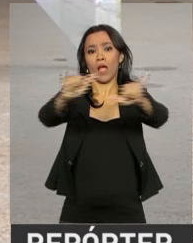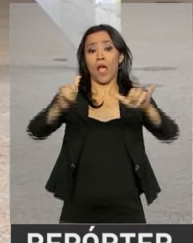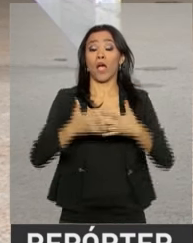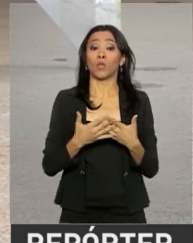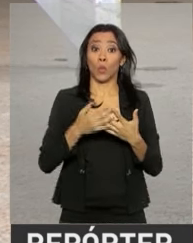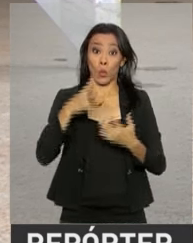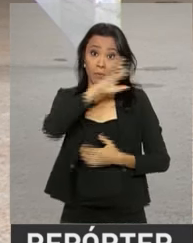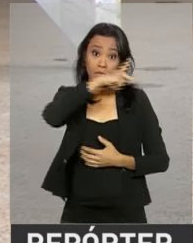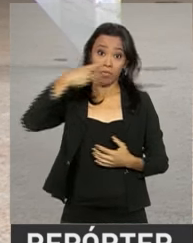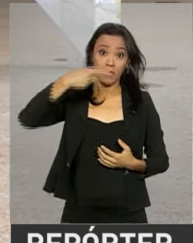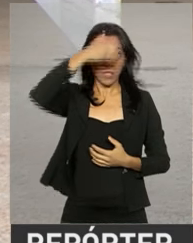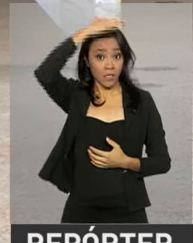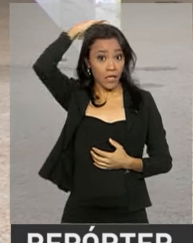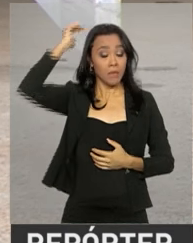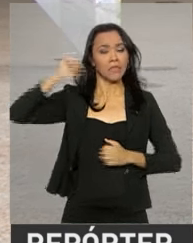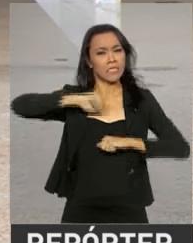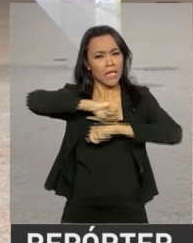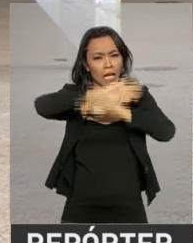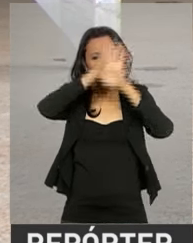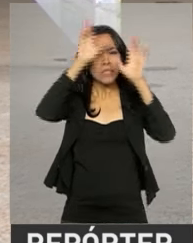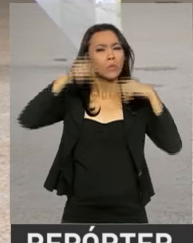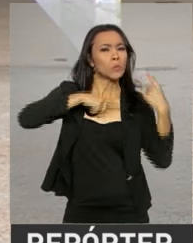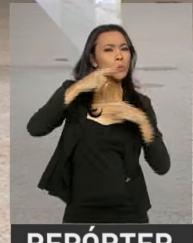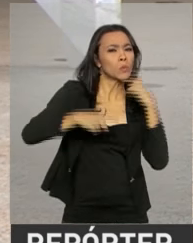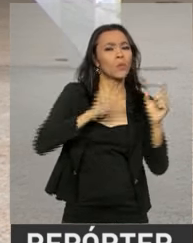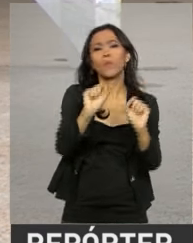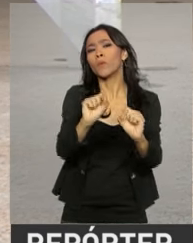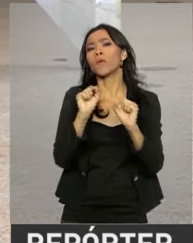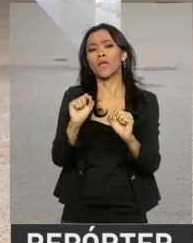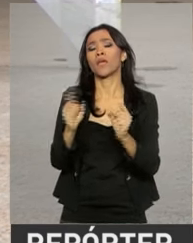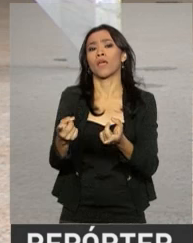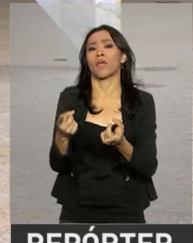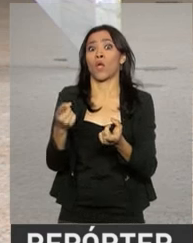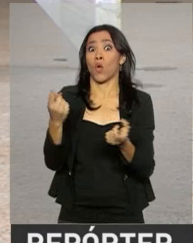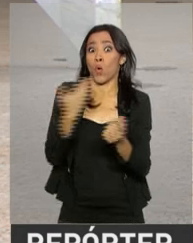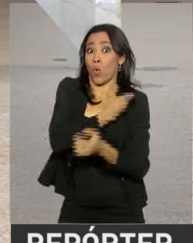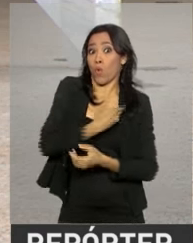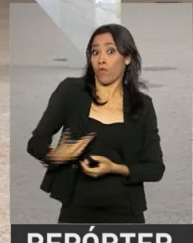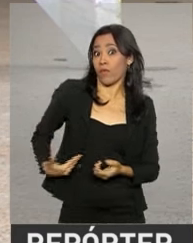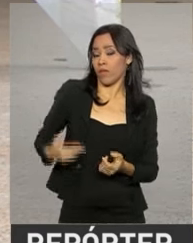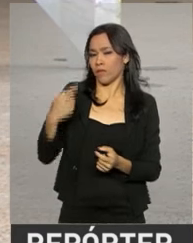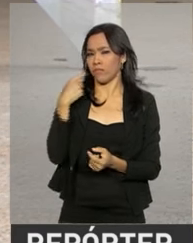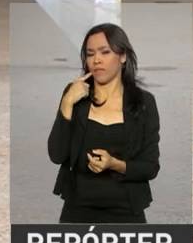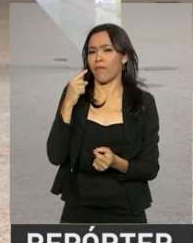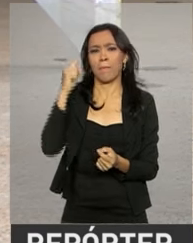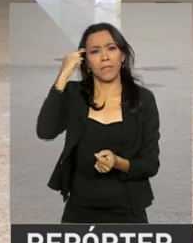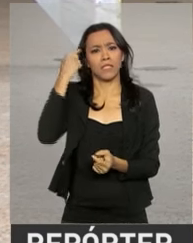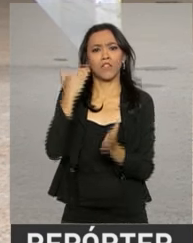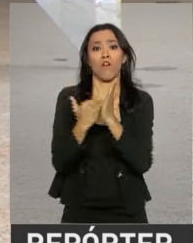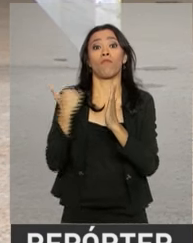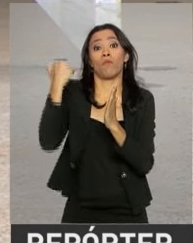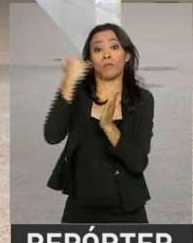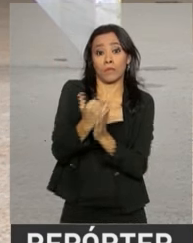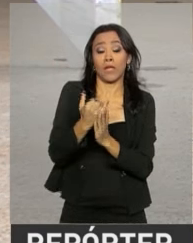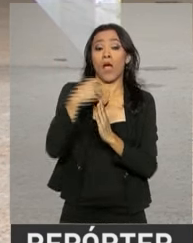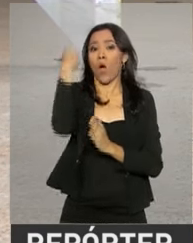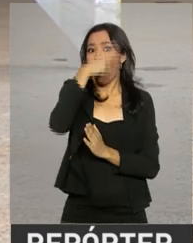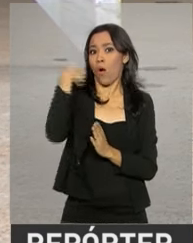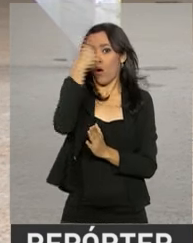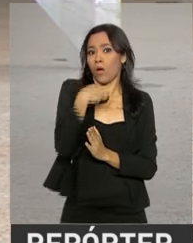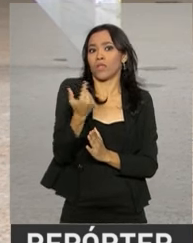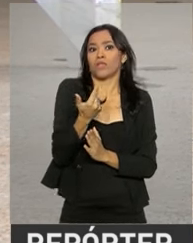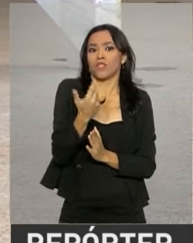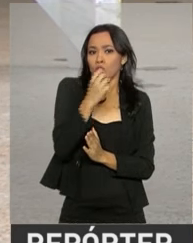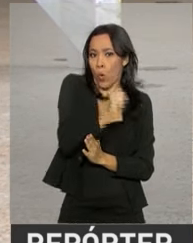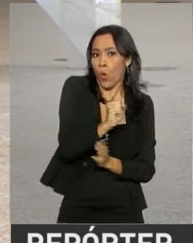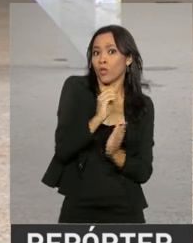Temer esclareceu o boato de que o governo estaria estudando aumentar de 8 para 12 horas a jornada de